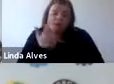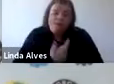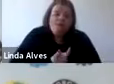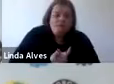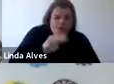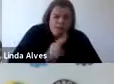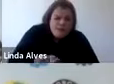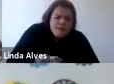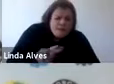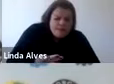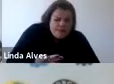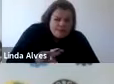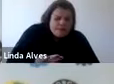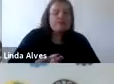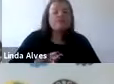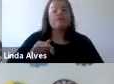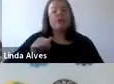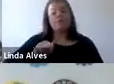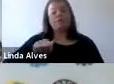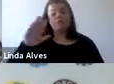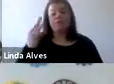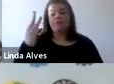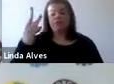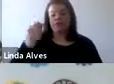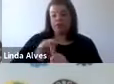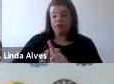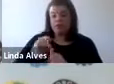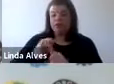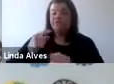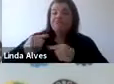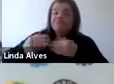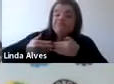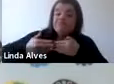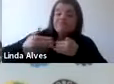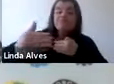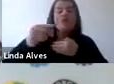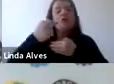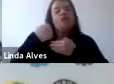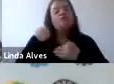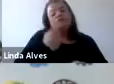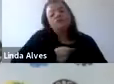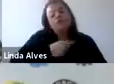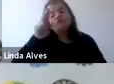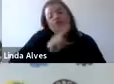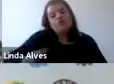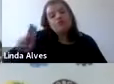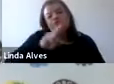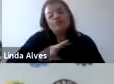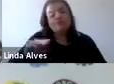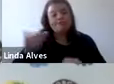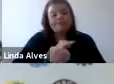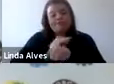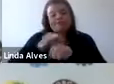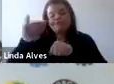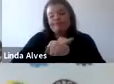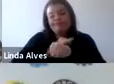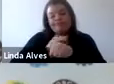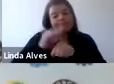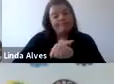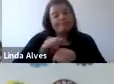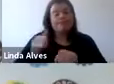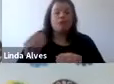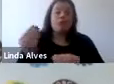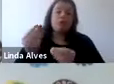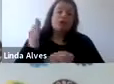por mais 2 meses e que pode ser prorrogado depois. Então, temos que tentar usar essas ferramentas, né, nesse momento, que também auxiliam, de alguma forma,